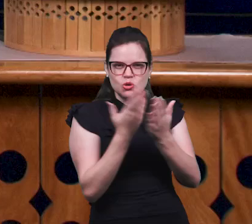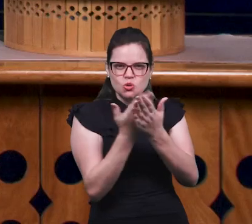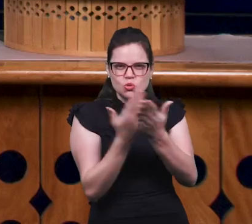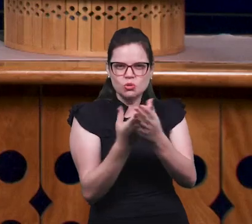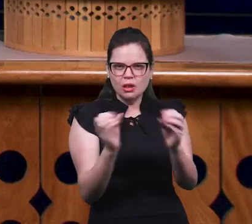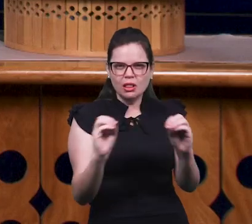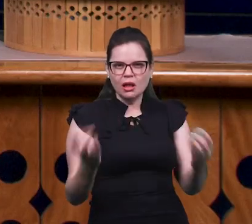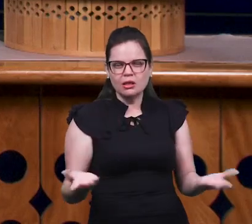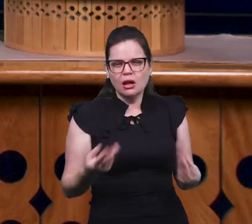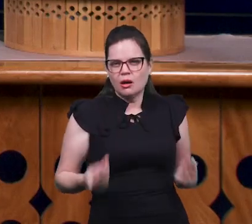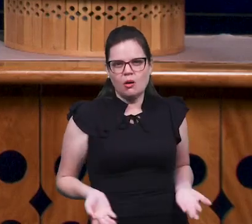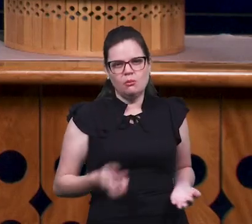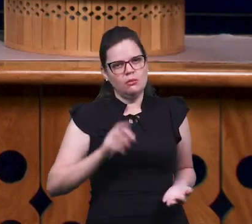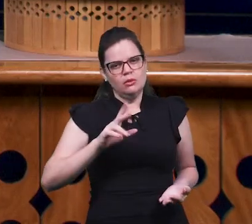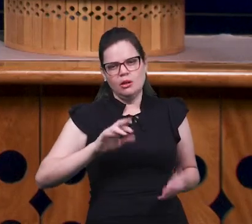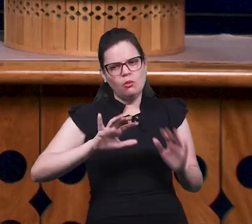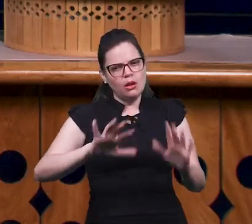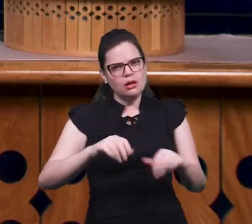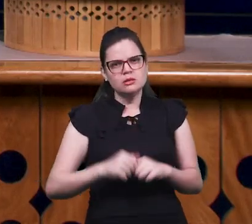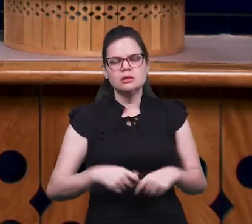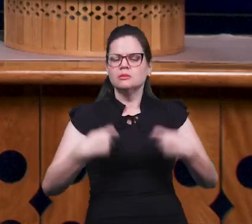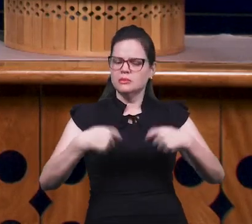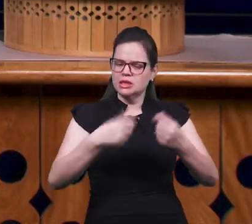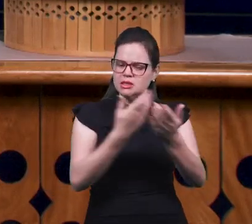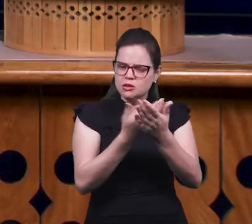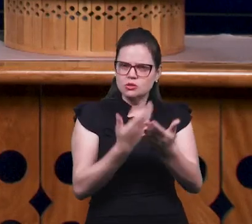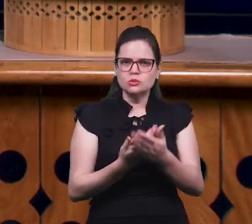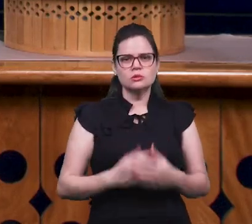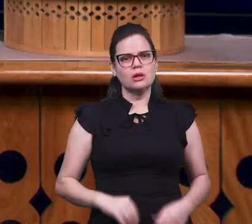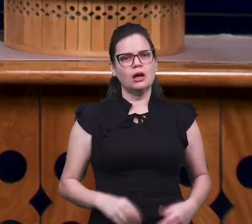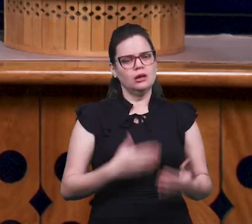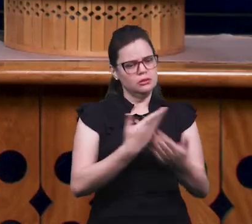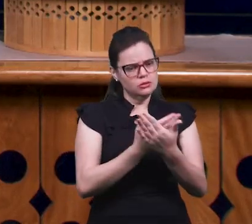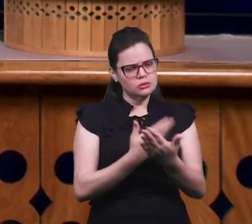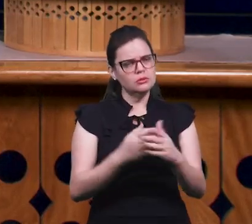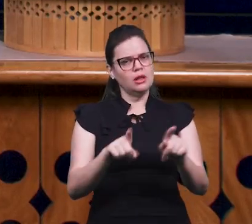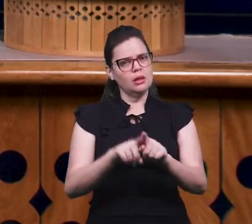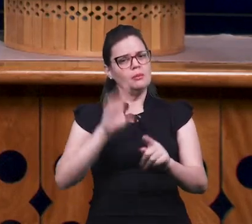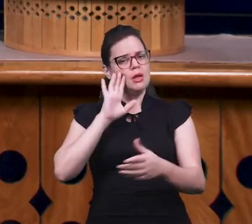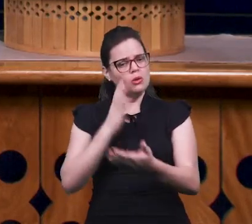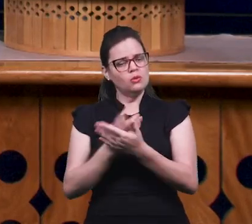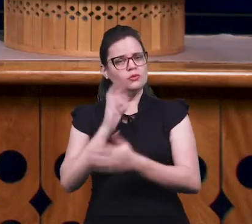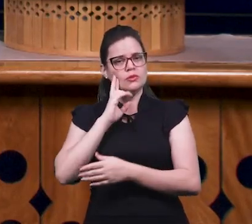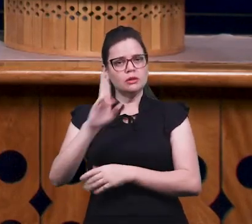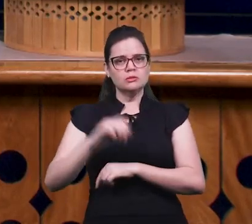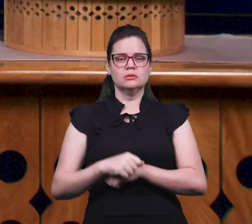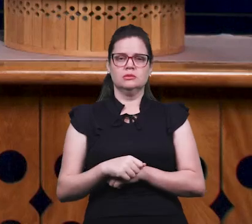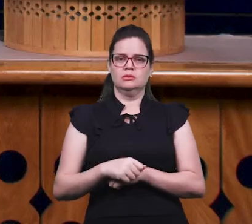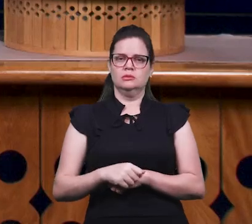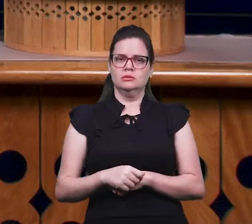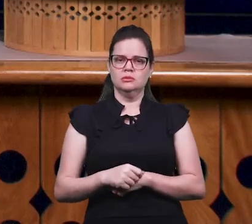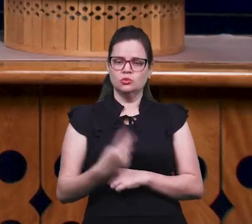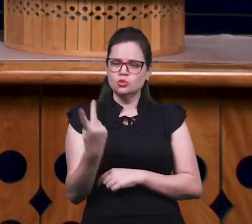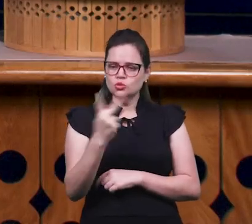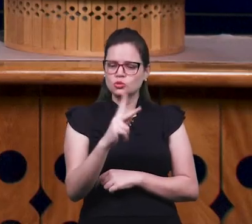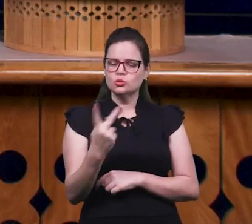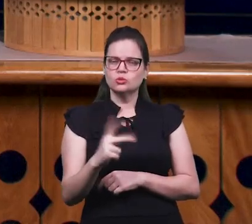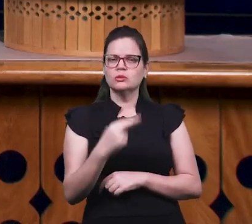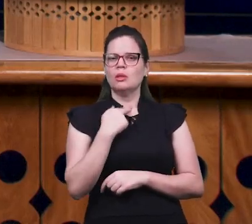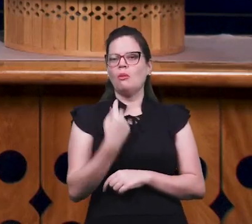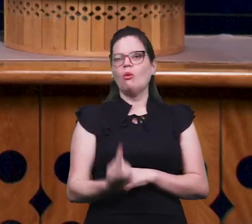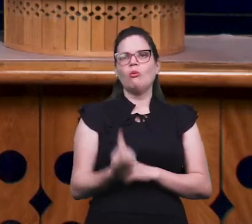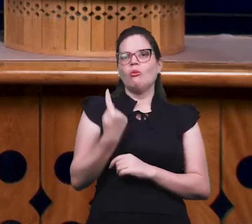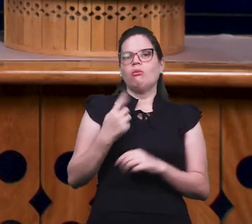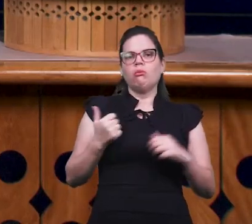É assim que funciona a vida, tem que estudar mesmo. Estudar é confiar no Senhor, né? Então, nós tínhamos os estoicos e os epicureus, dois grupos que a